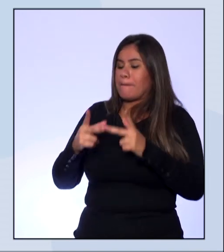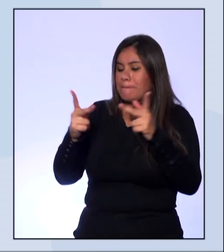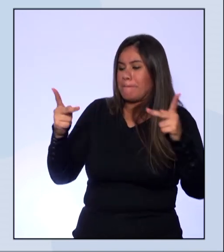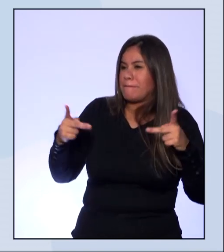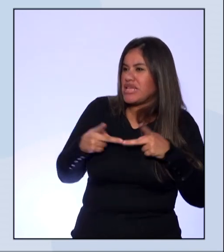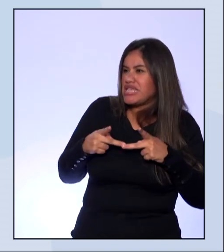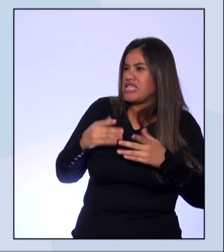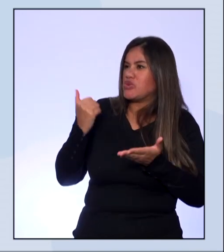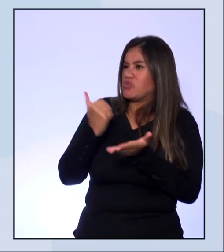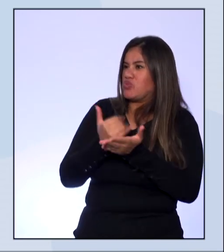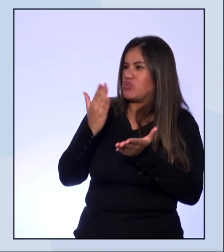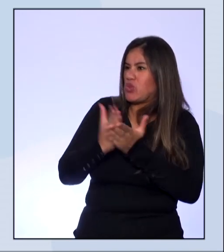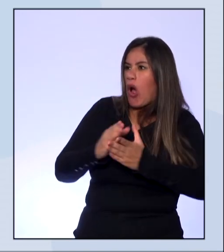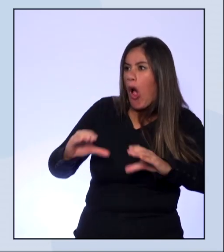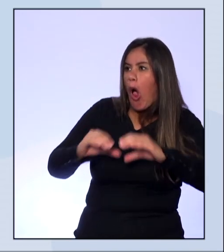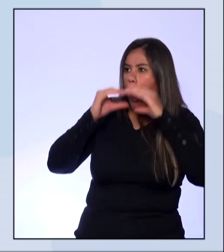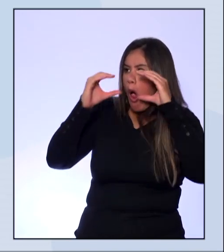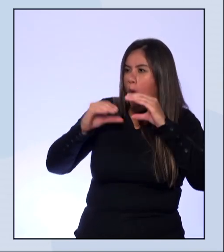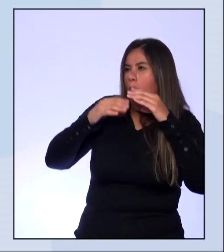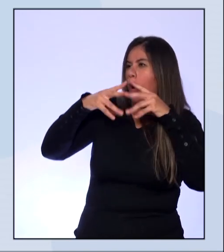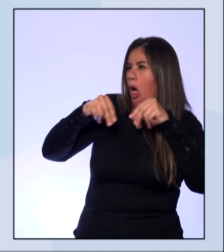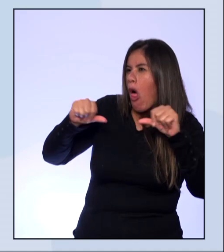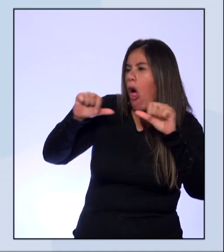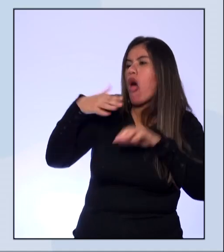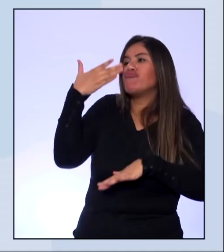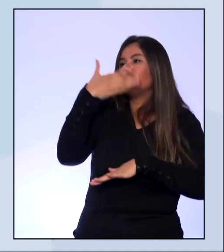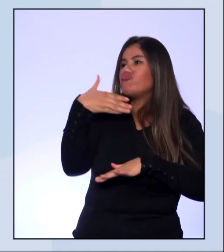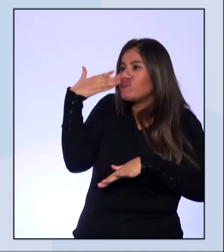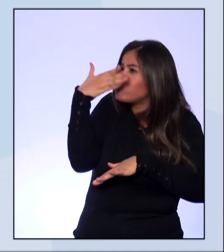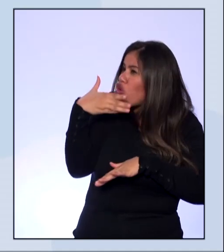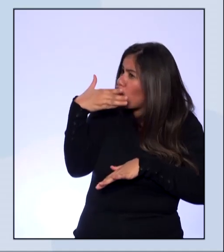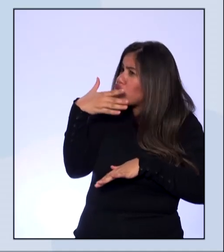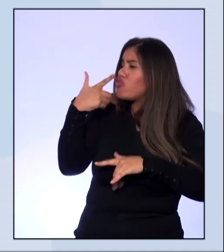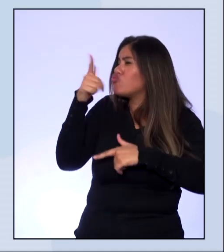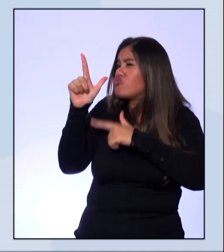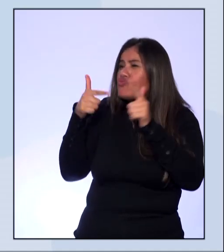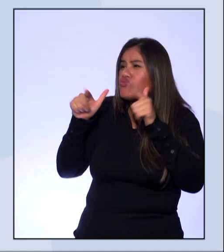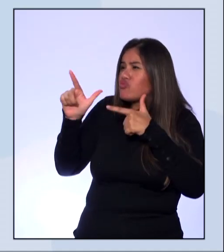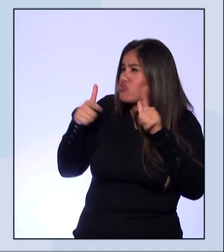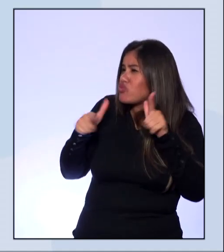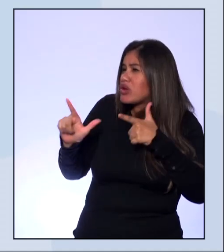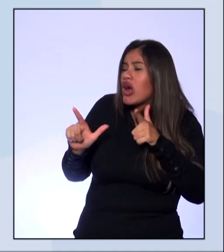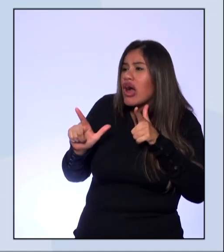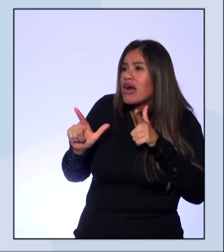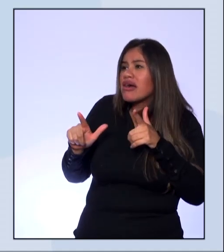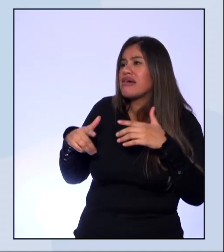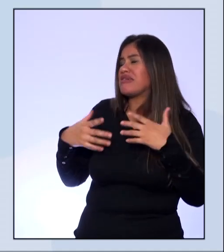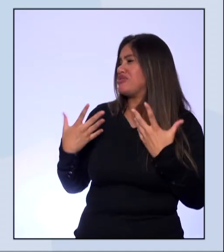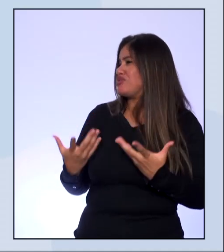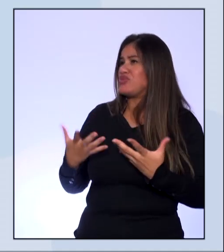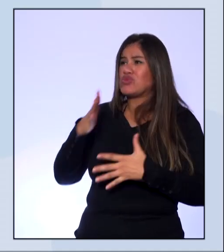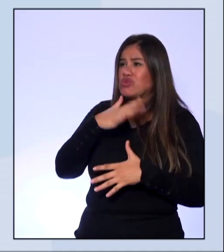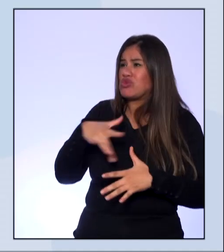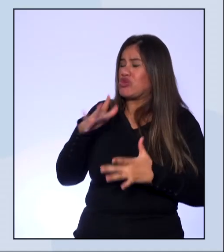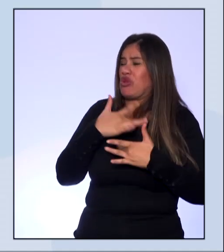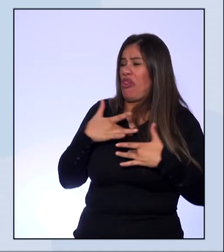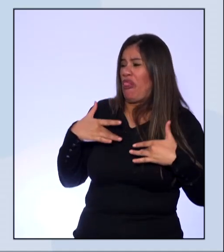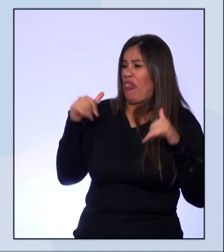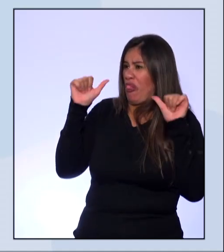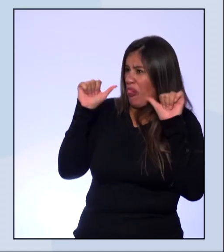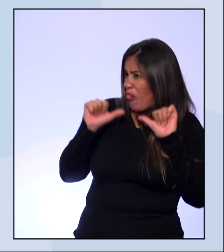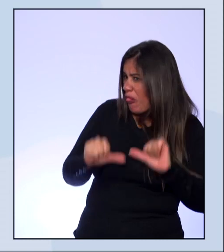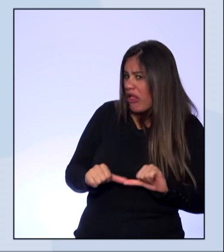pizzas, bolos, lanches, salgados, doces, outras coisas do mesmo gênero, é muito prejudicial para a